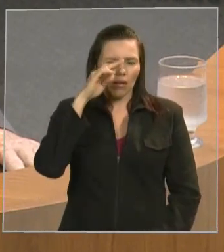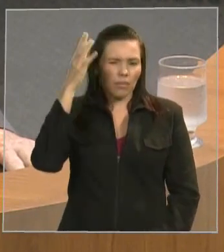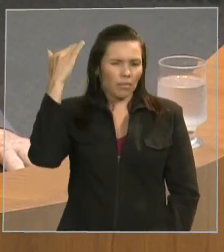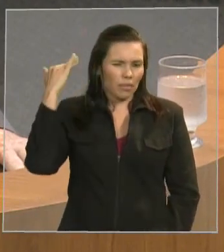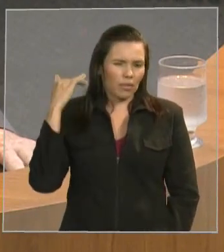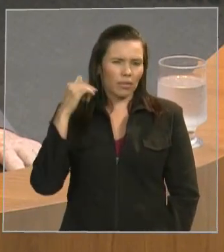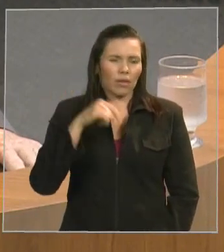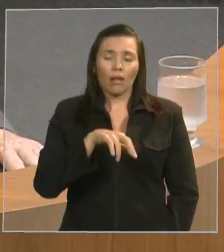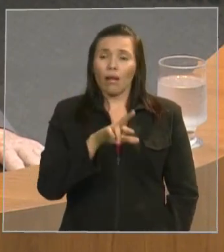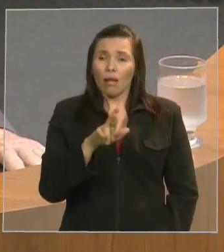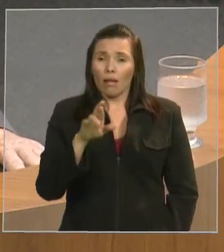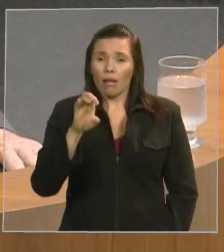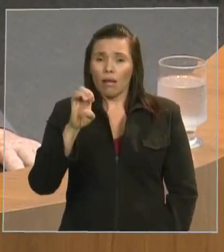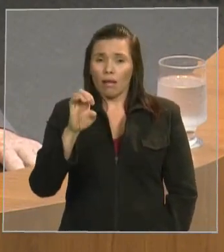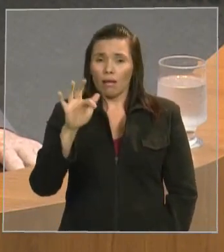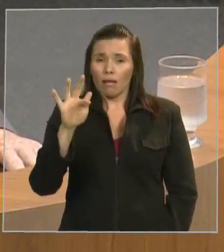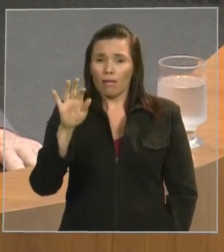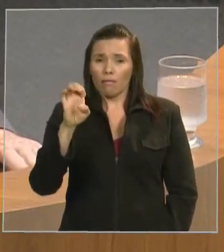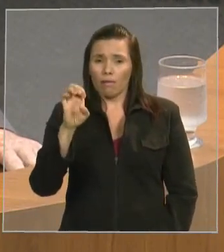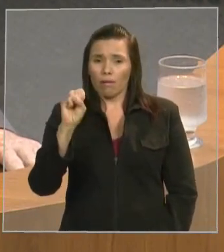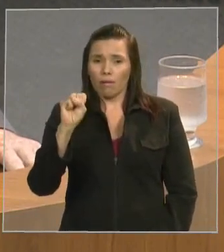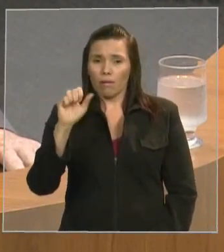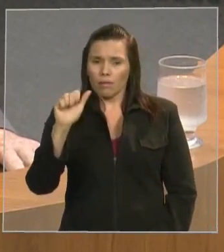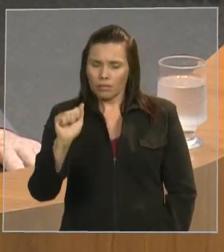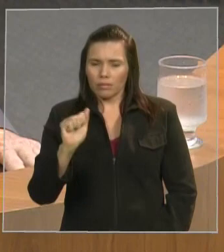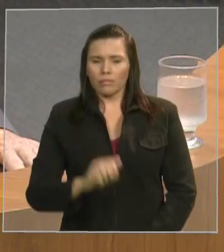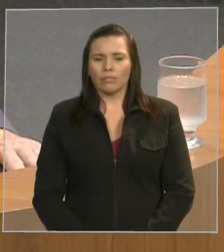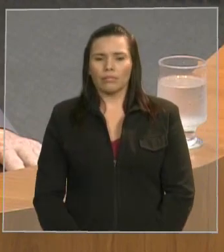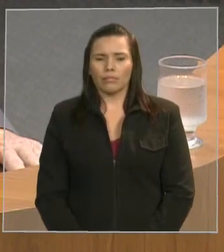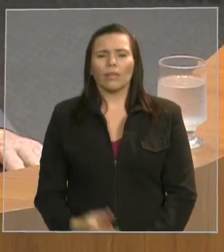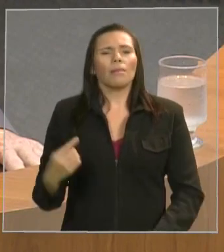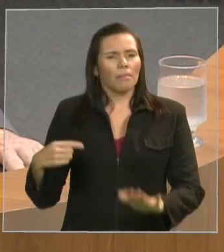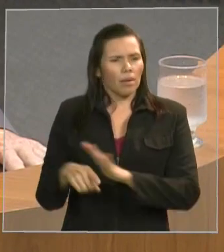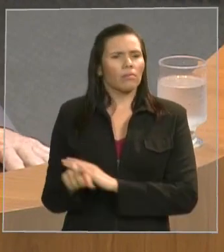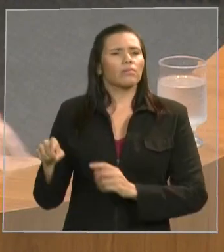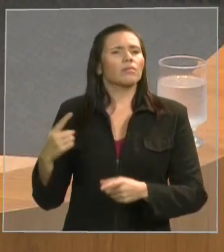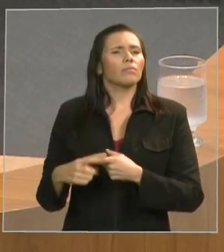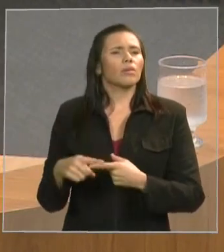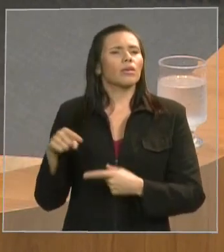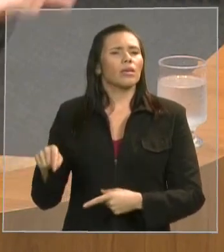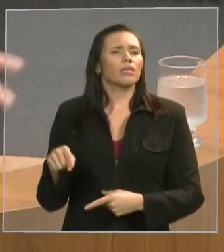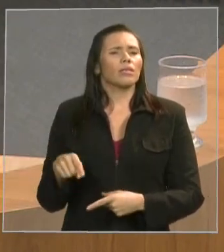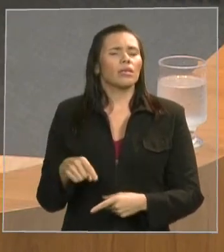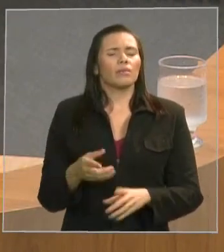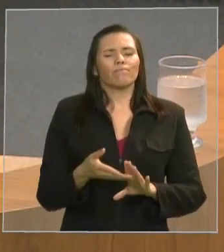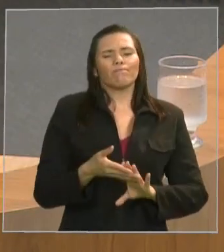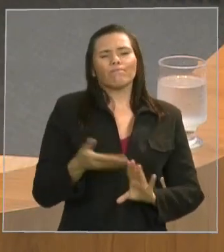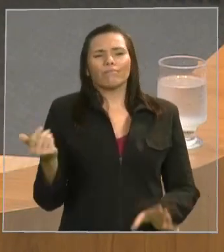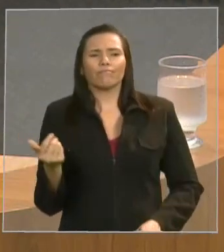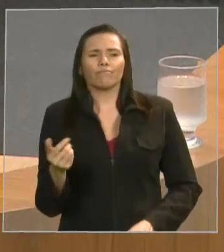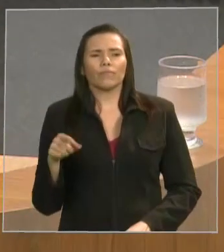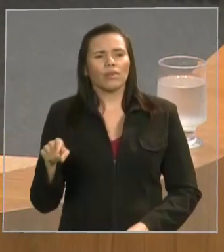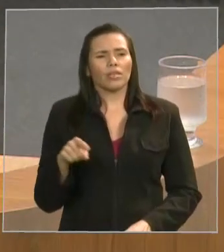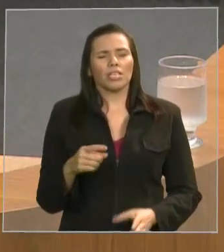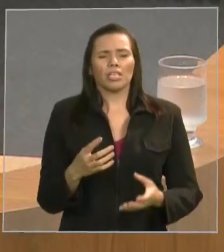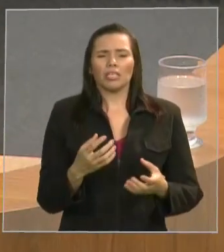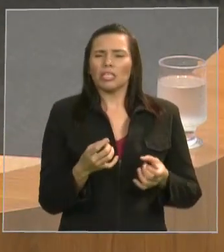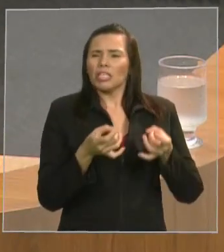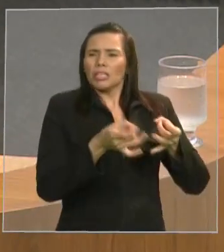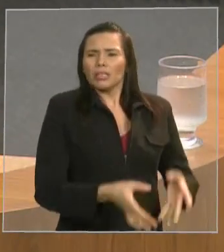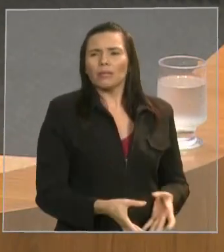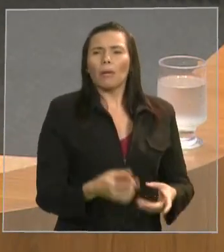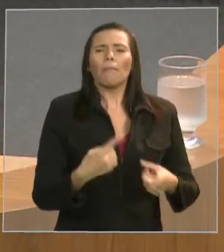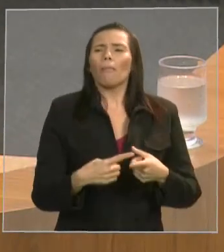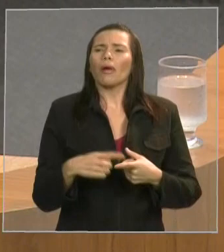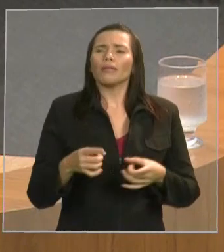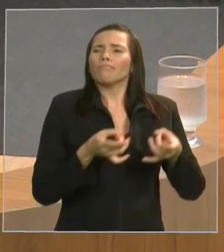ali na Refesa. Podia perguntar aí por que o senhor saiu, delegado, da equipe, que tinha mais de 8, 10 delegados,